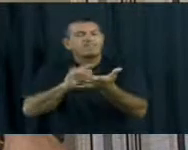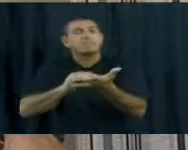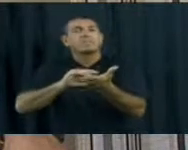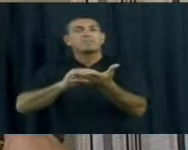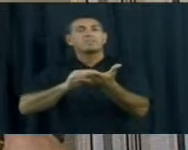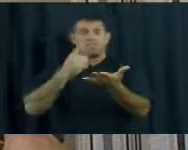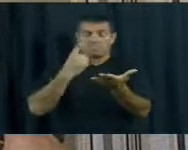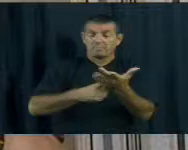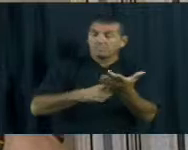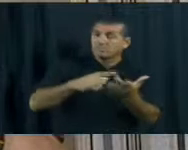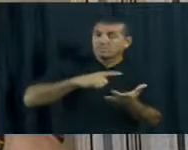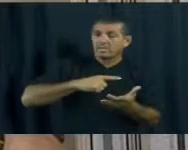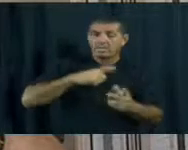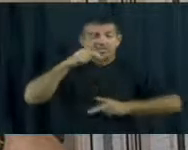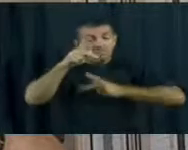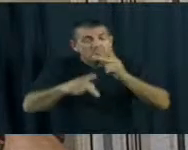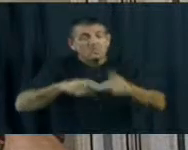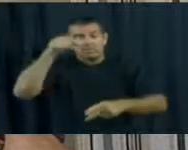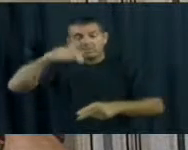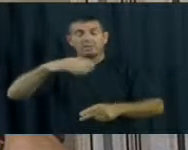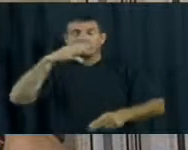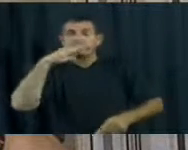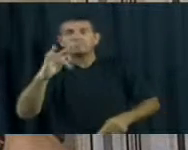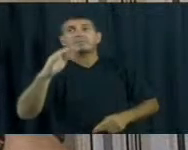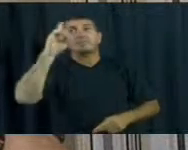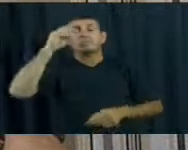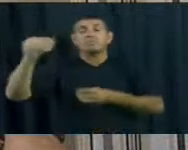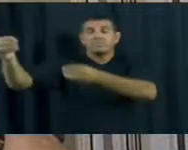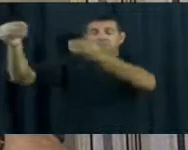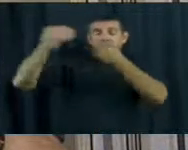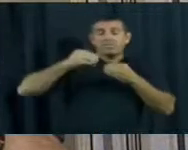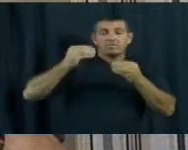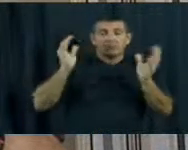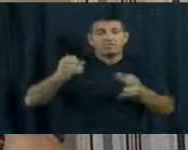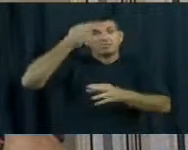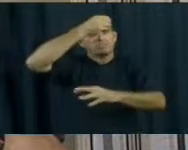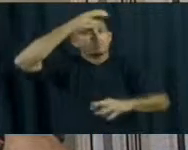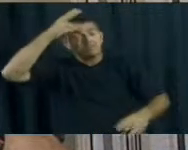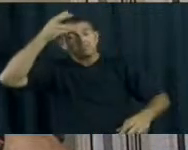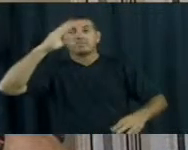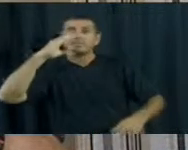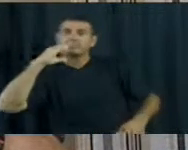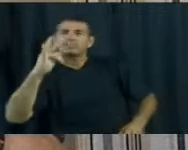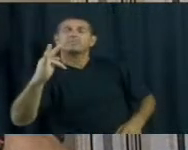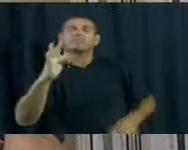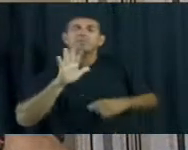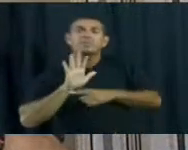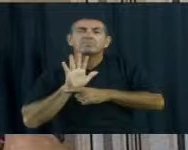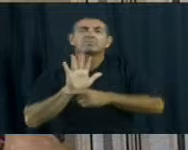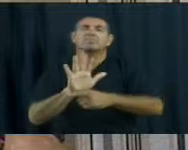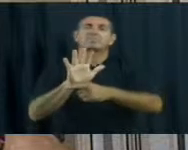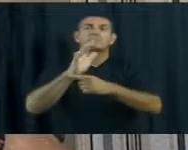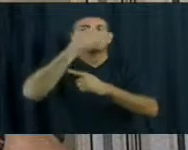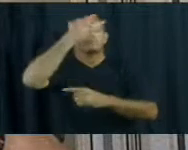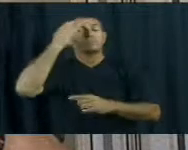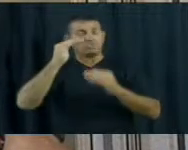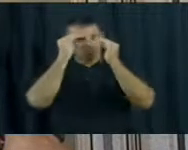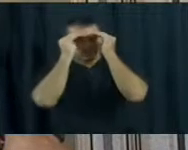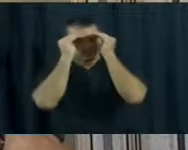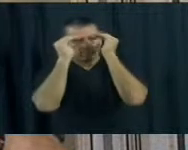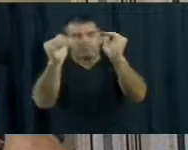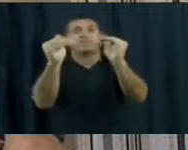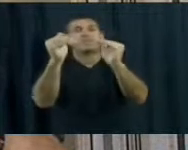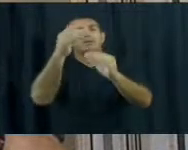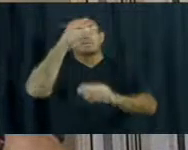missão, que Deus me colocou nessa posição hoje de estar prefeito para poder honrar